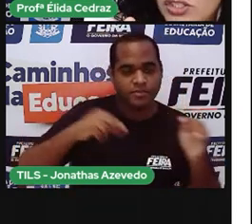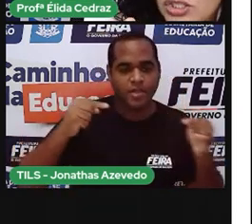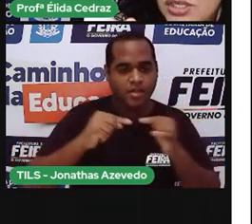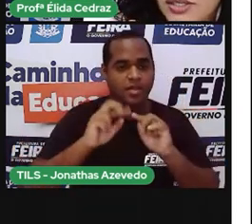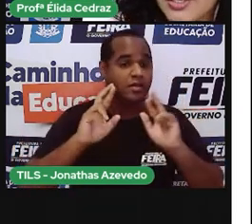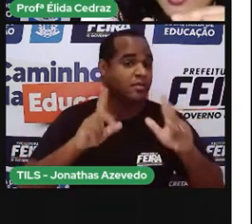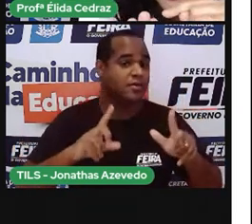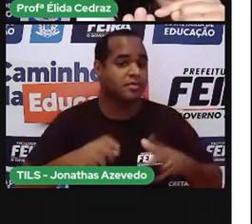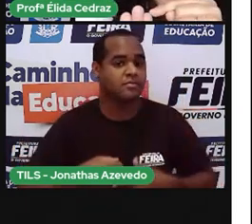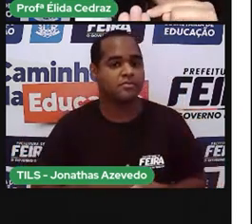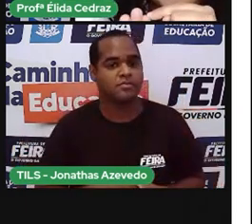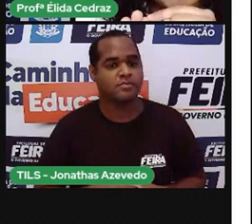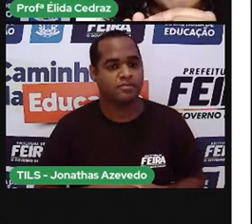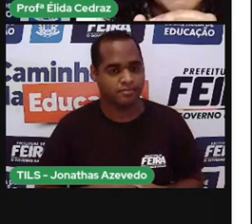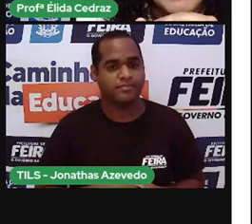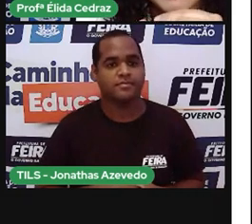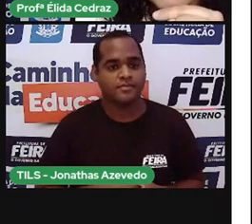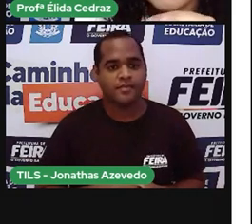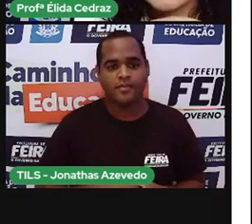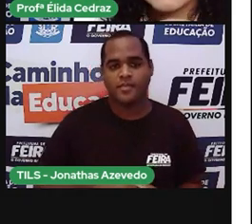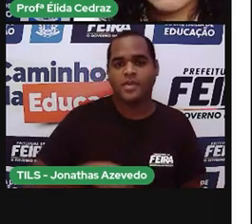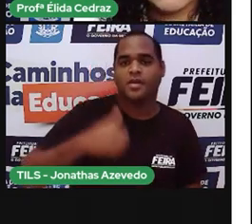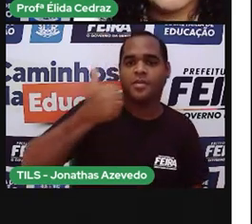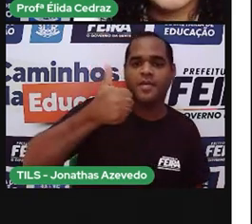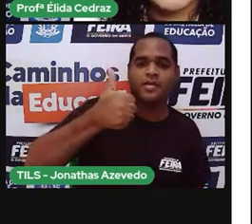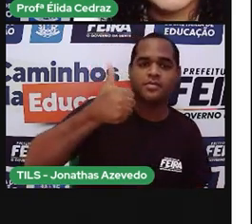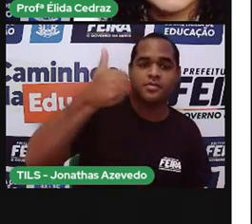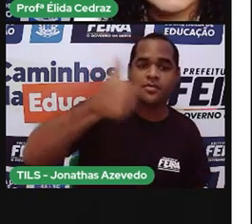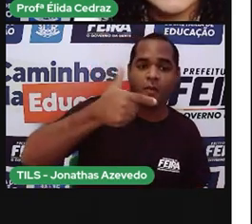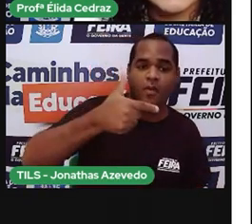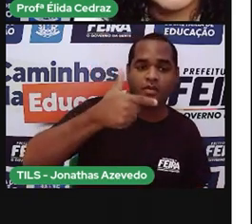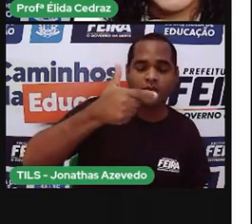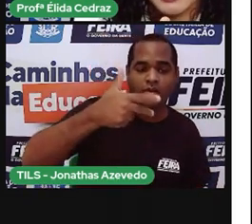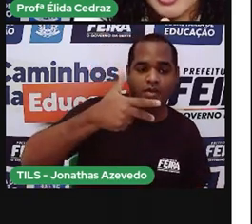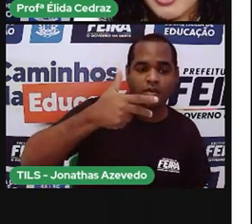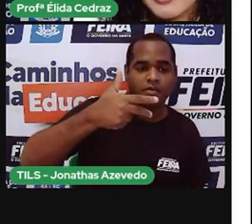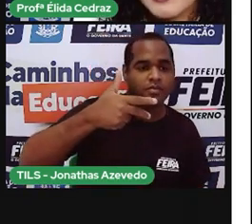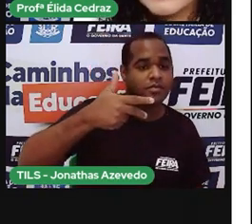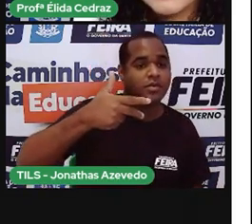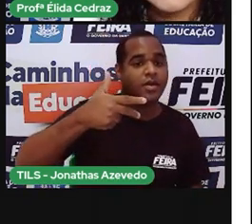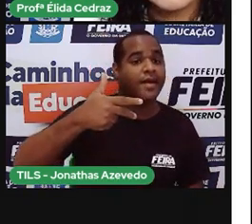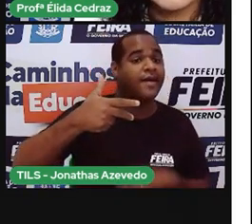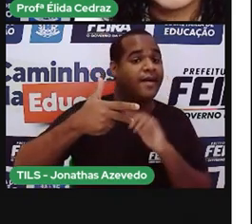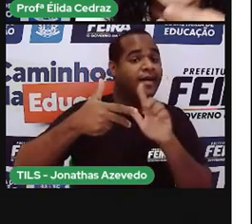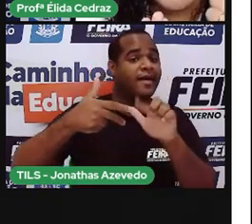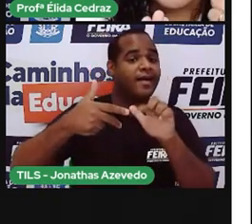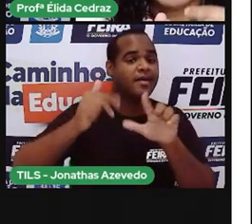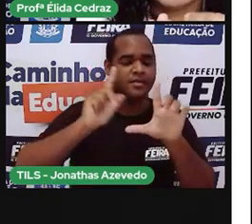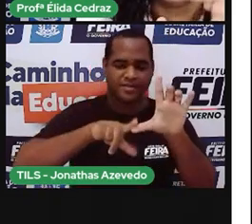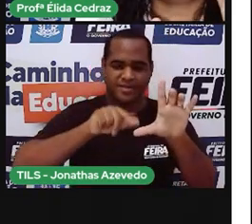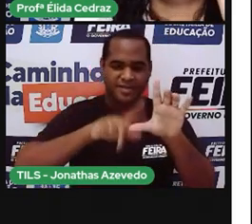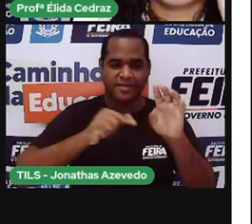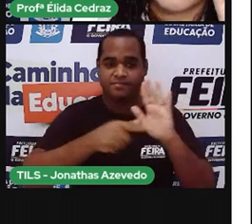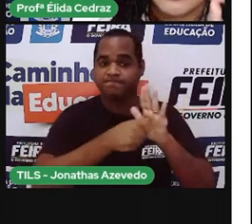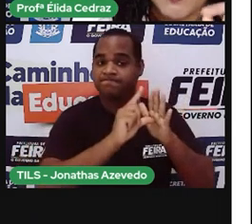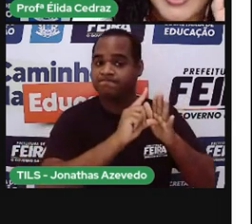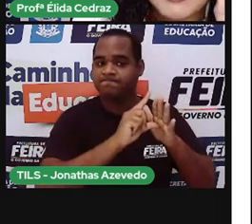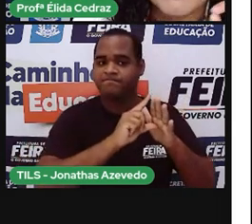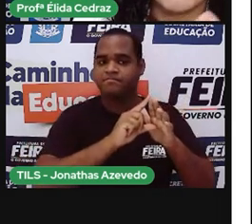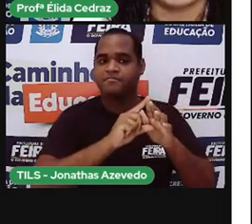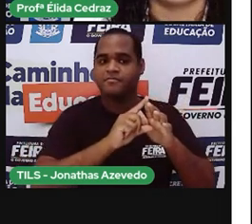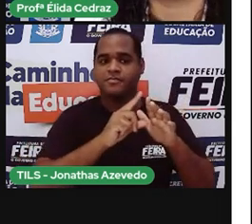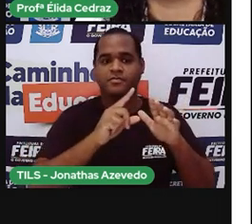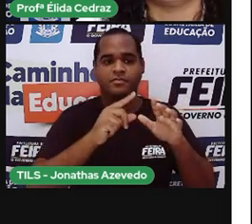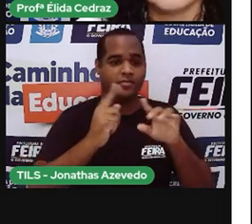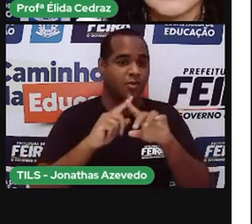diferente é a primeira é a segunda a terceira a esse planeta que é antes